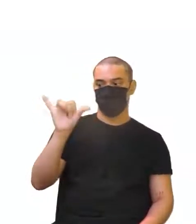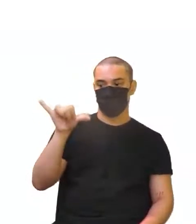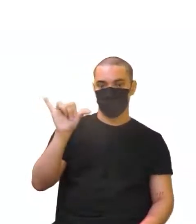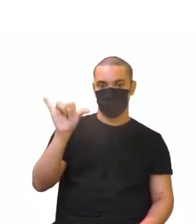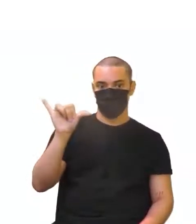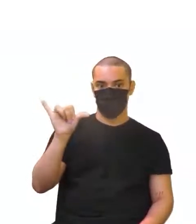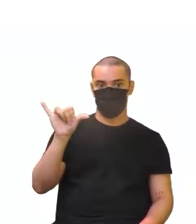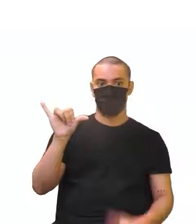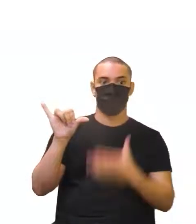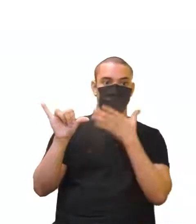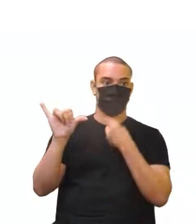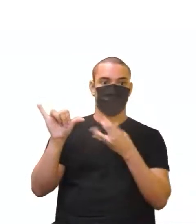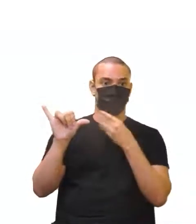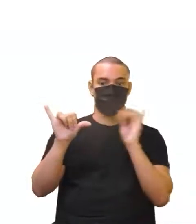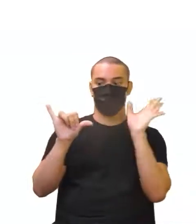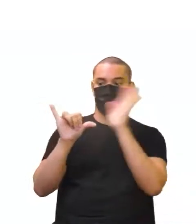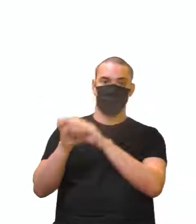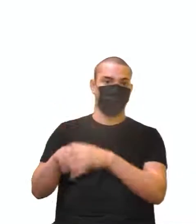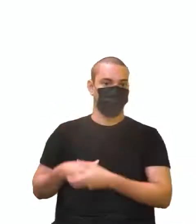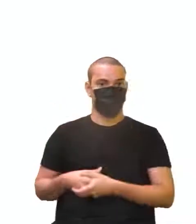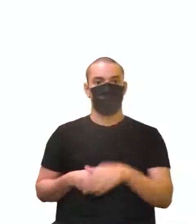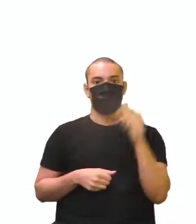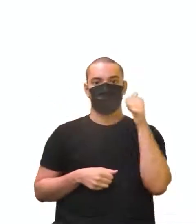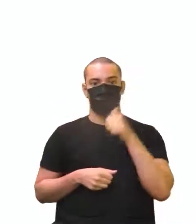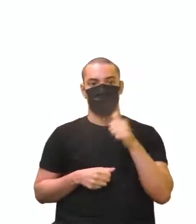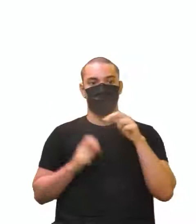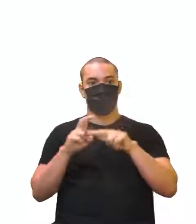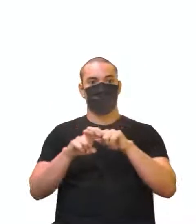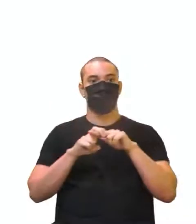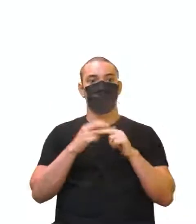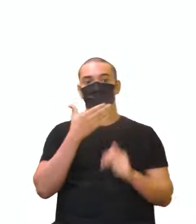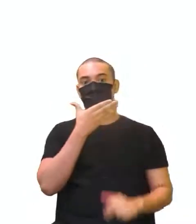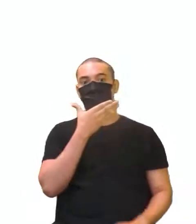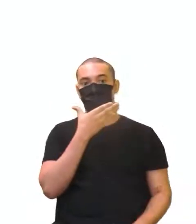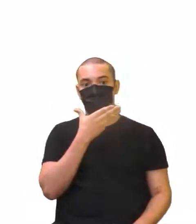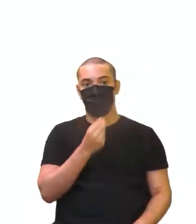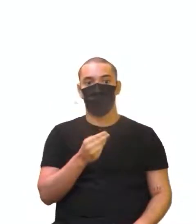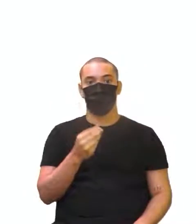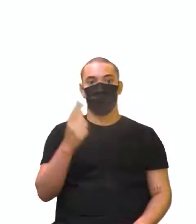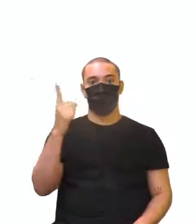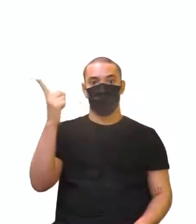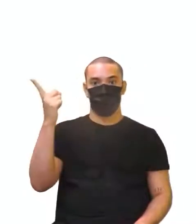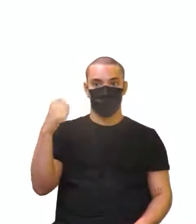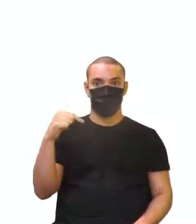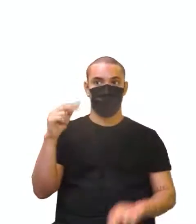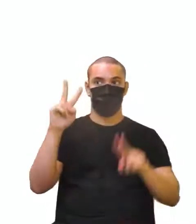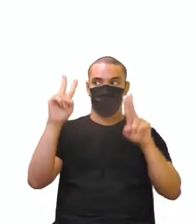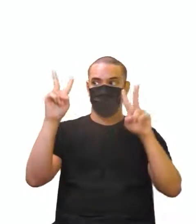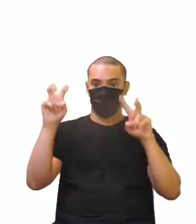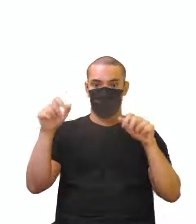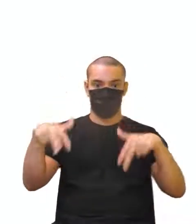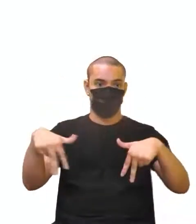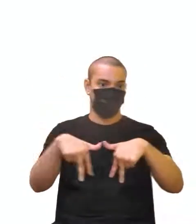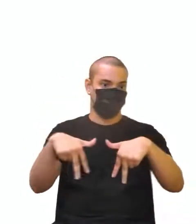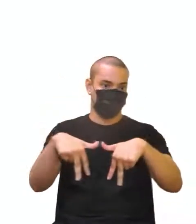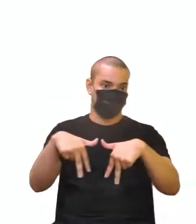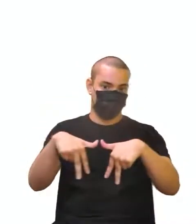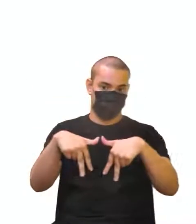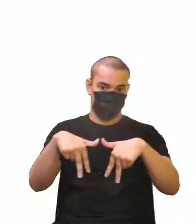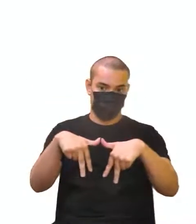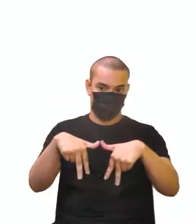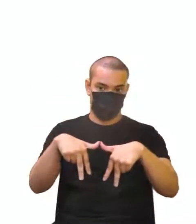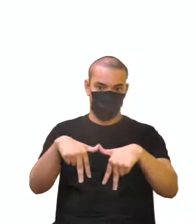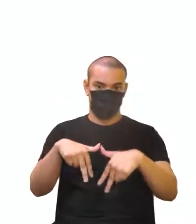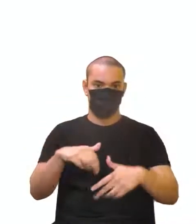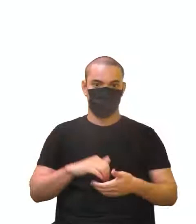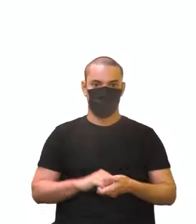ser homem. Então é o homem na nossa espécie que manda na parada do sexo, tá bom?